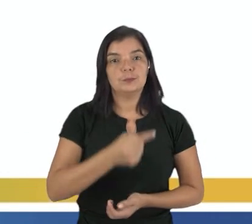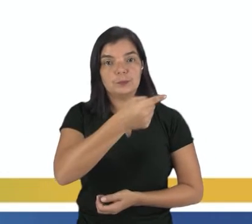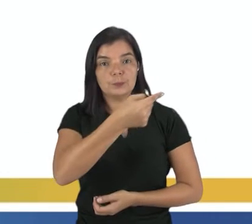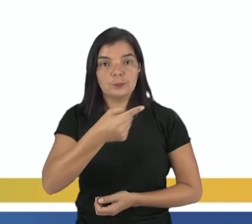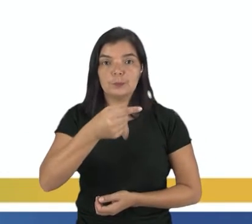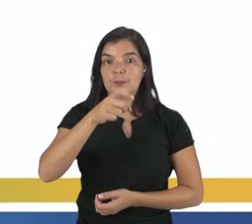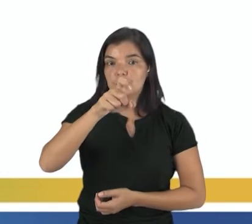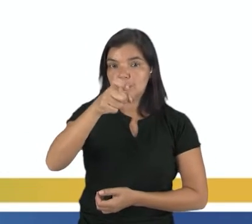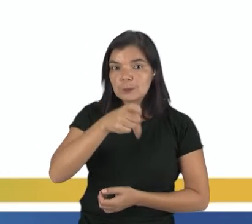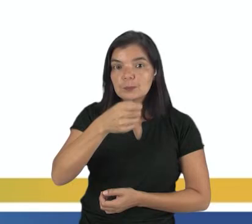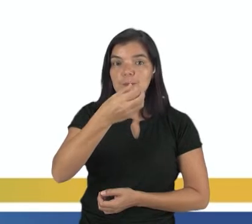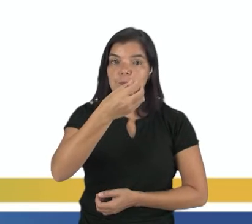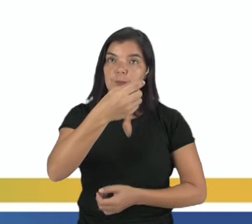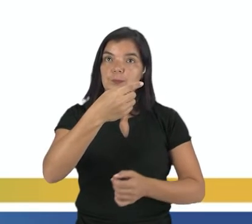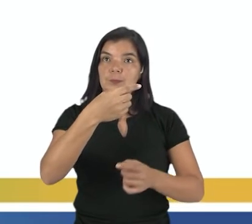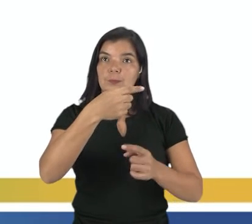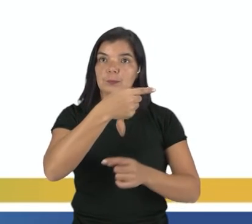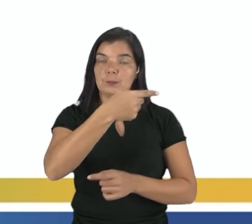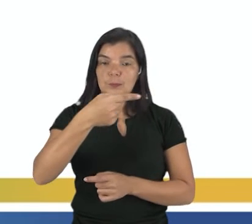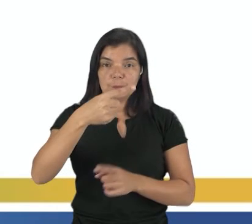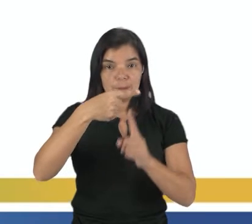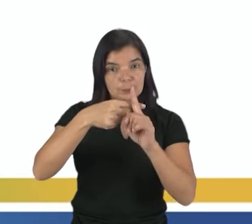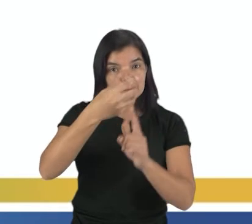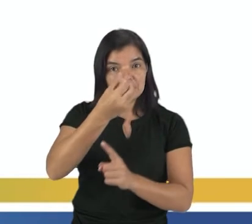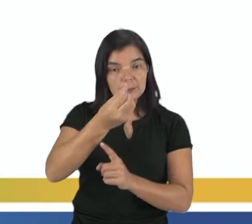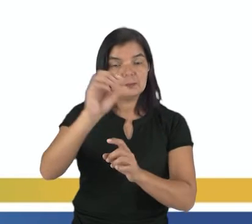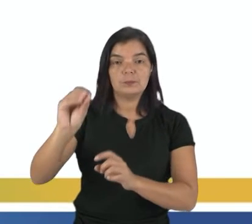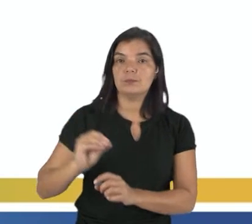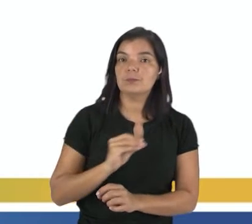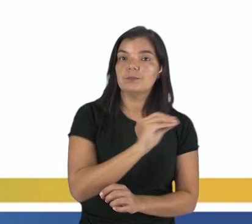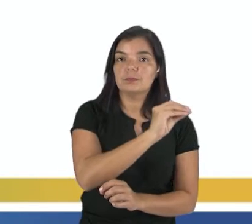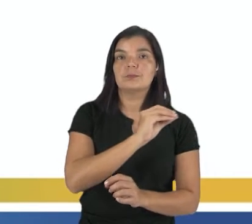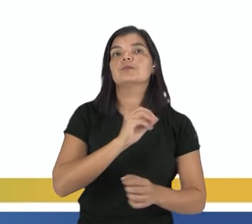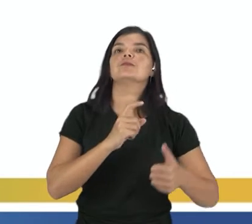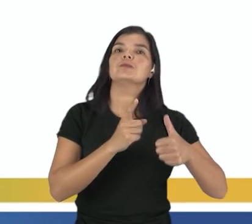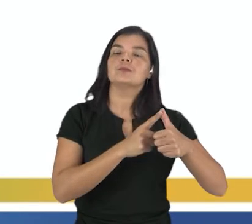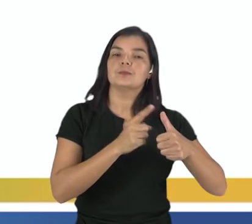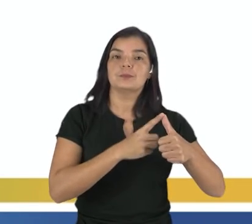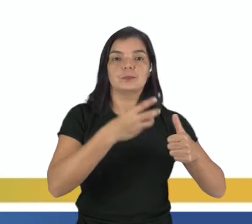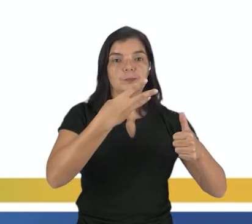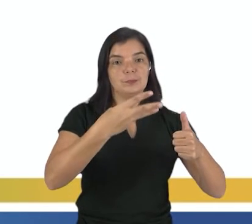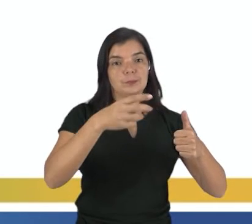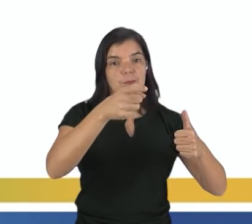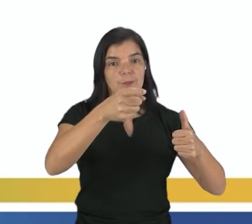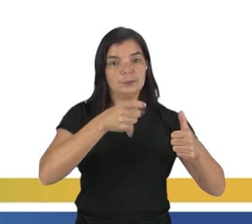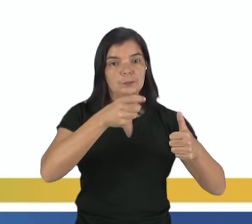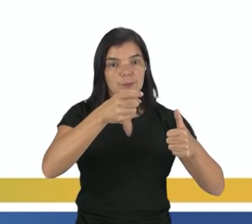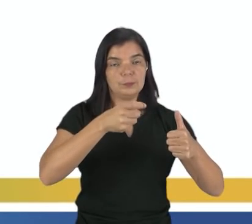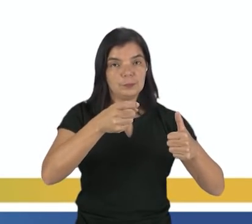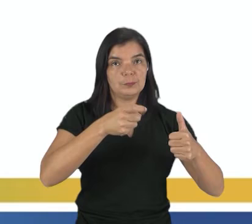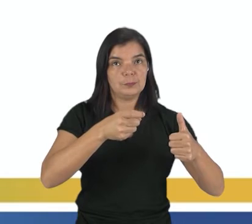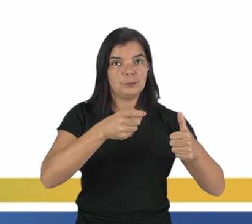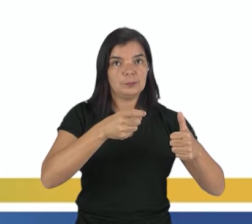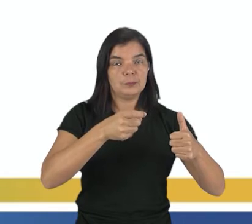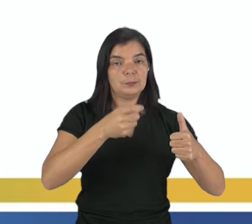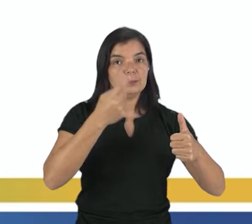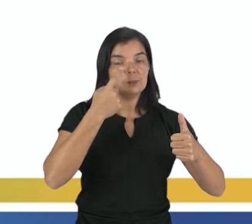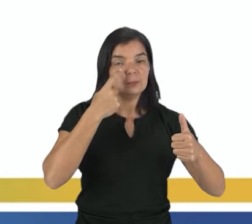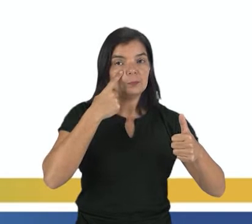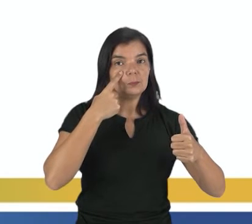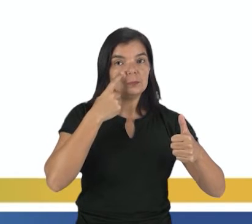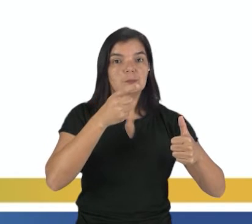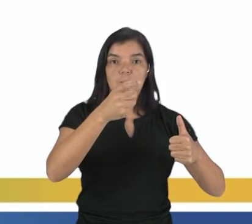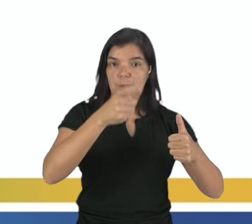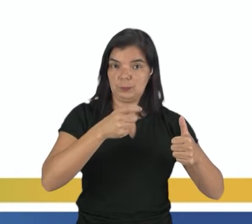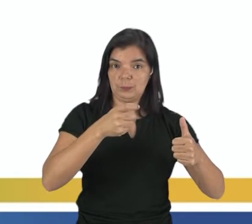menos x e o 6x eu vou trocar de membro vou passar para o primeiro então era como vai ficar na hora que eu